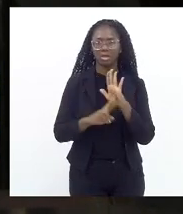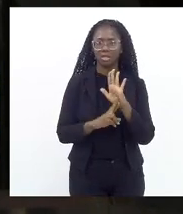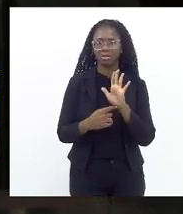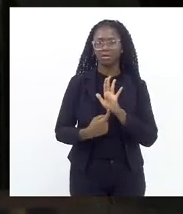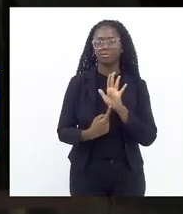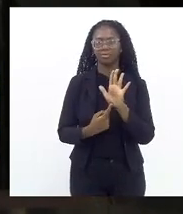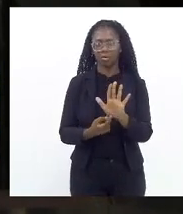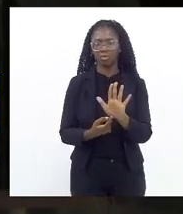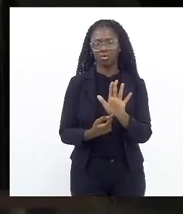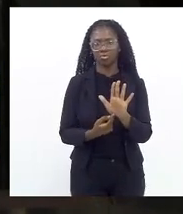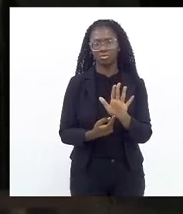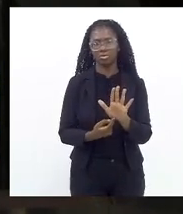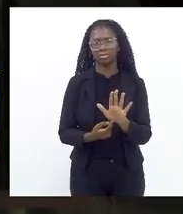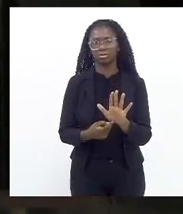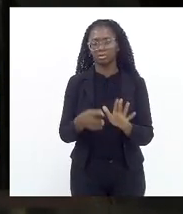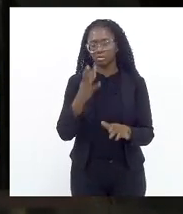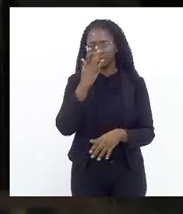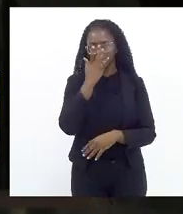aponta